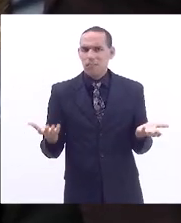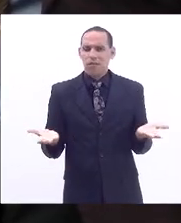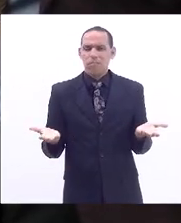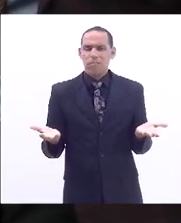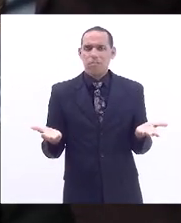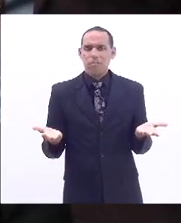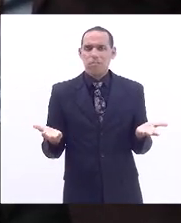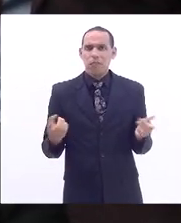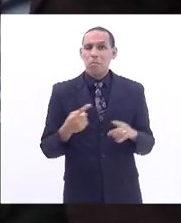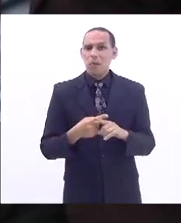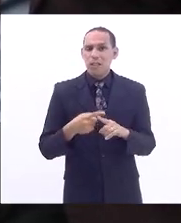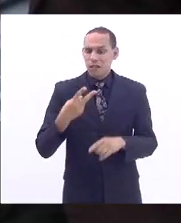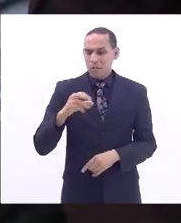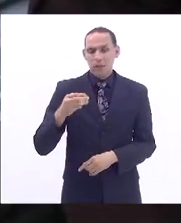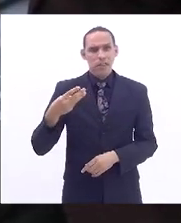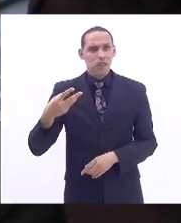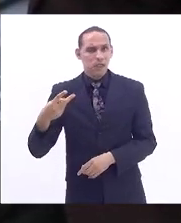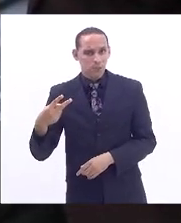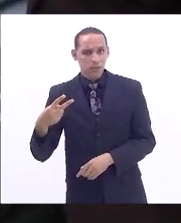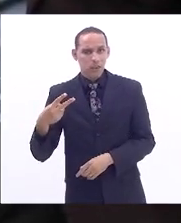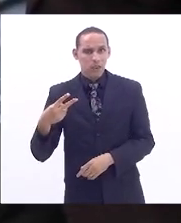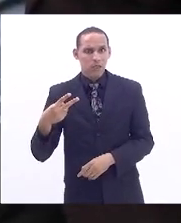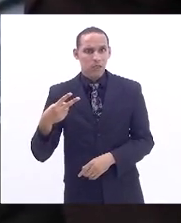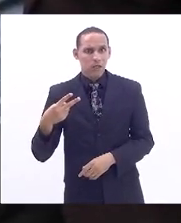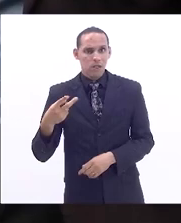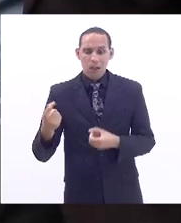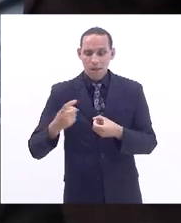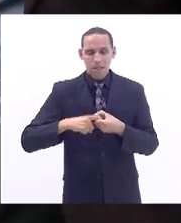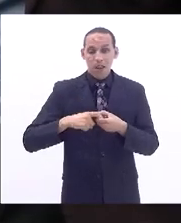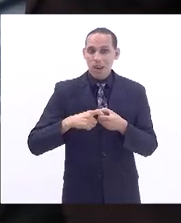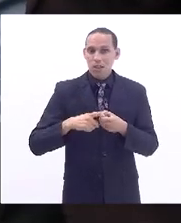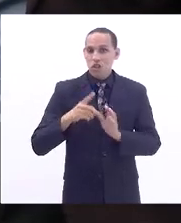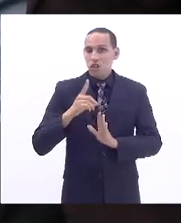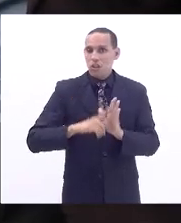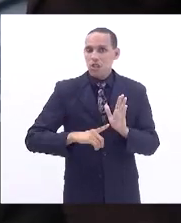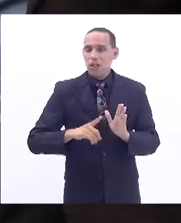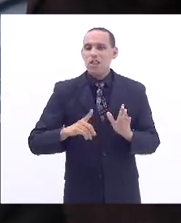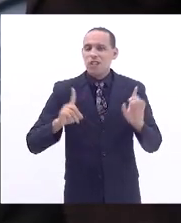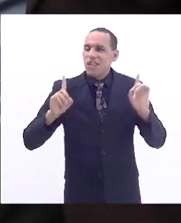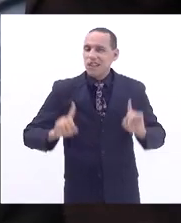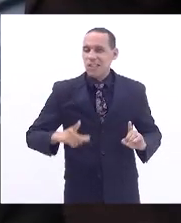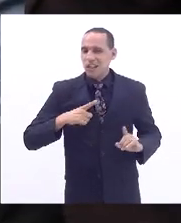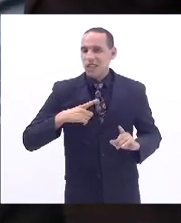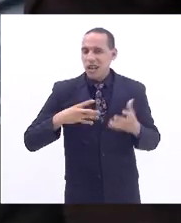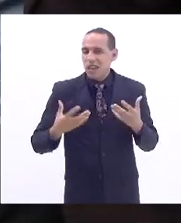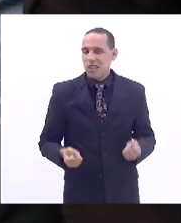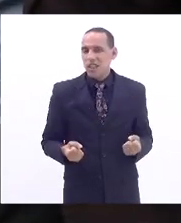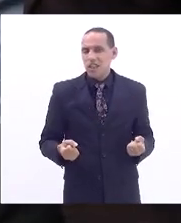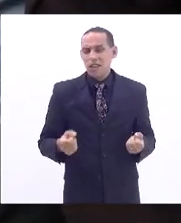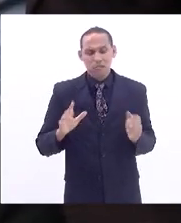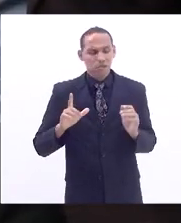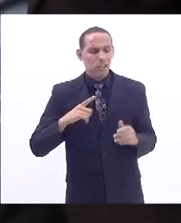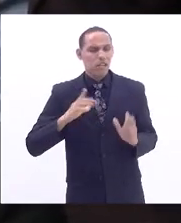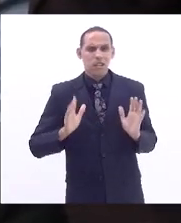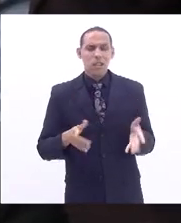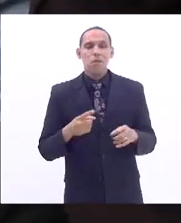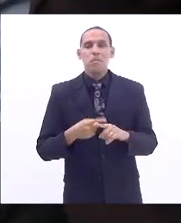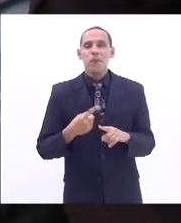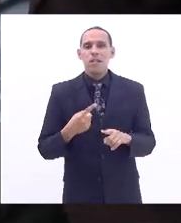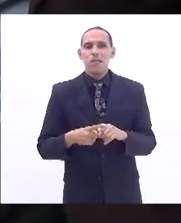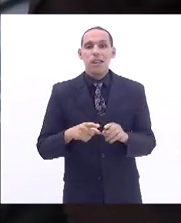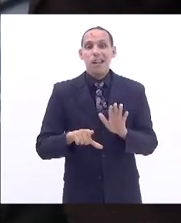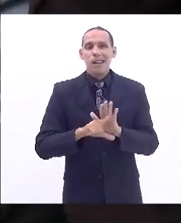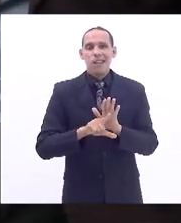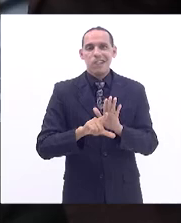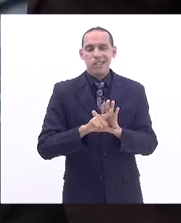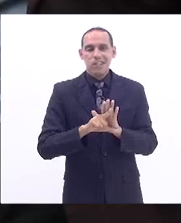porque 2032 para ter direito ao convênio senhor presidente que já tem porque a lei a